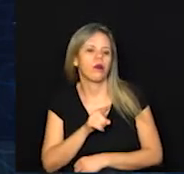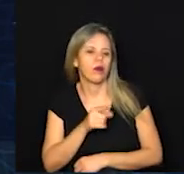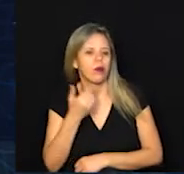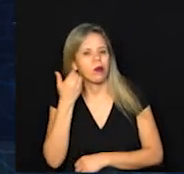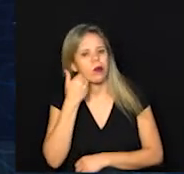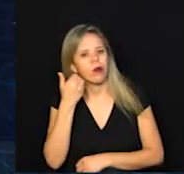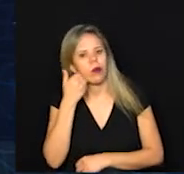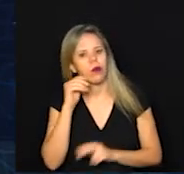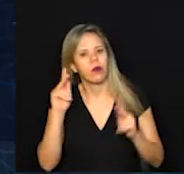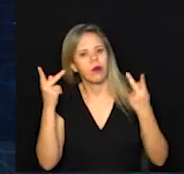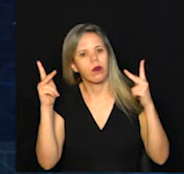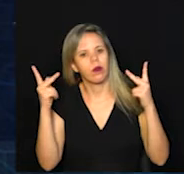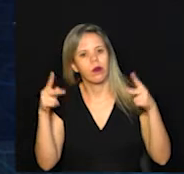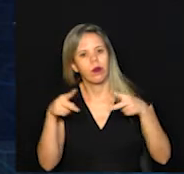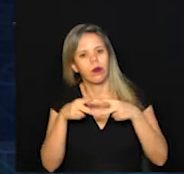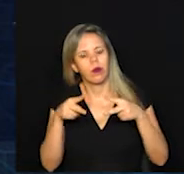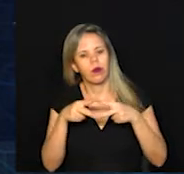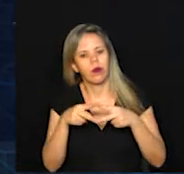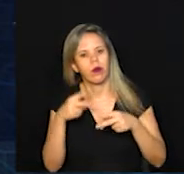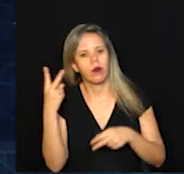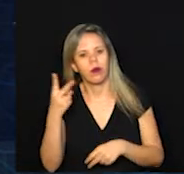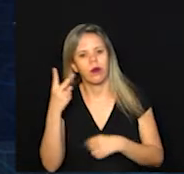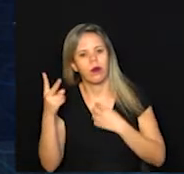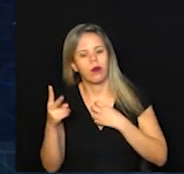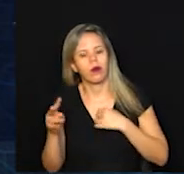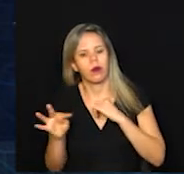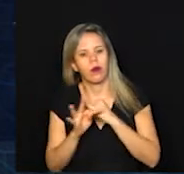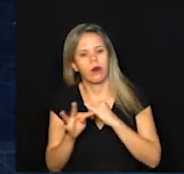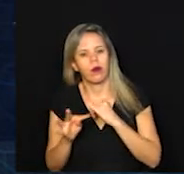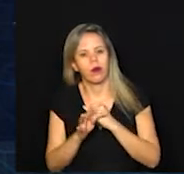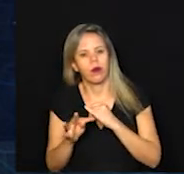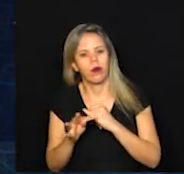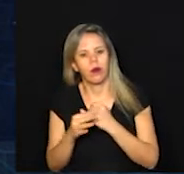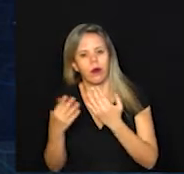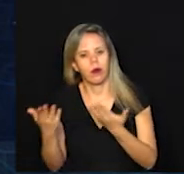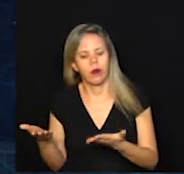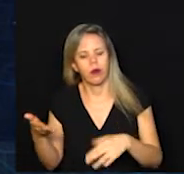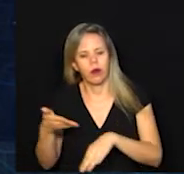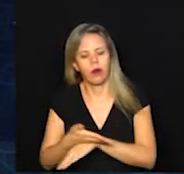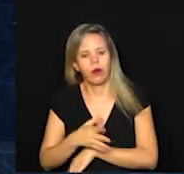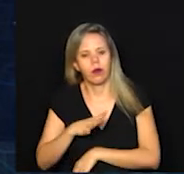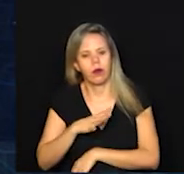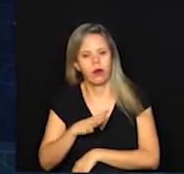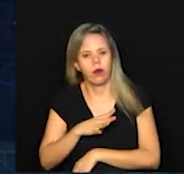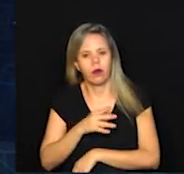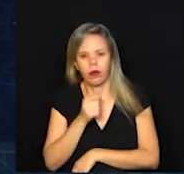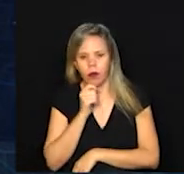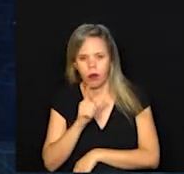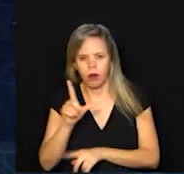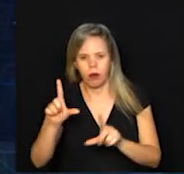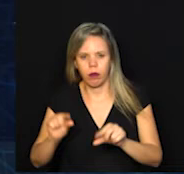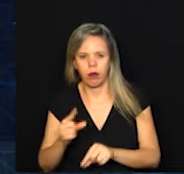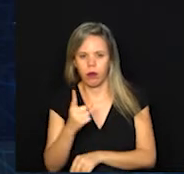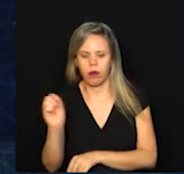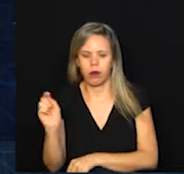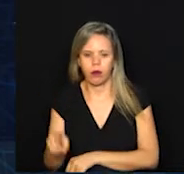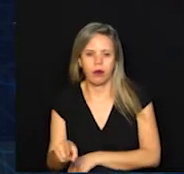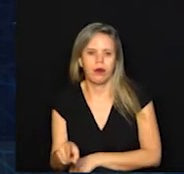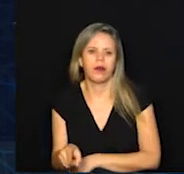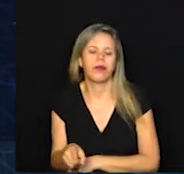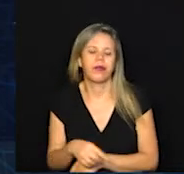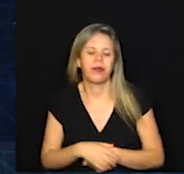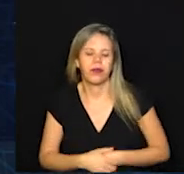Oeste, Hortolândia, Paulínia, Valinhos, Itatiba, que aí entra nos municípios que ainda tem menos de 10 mil casos